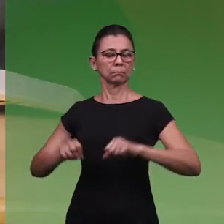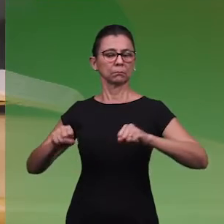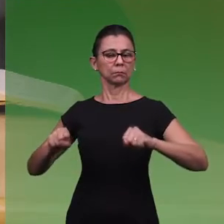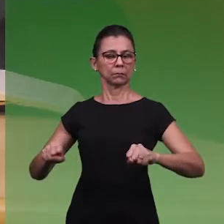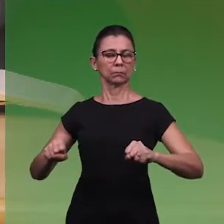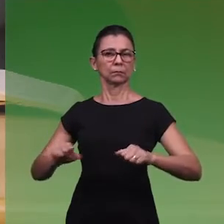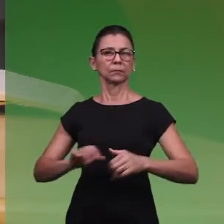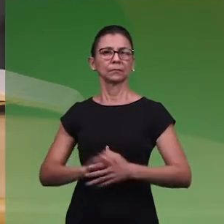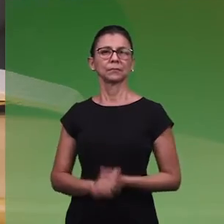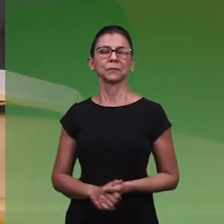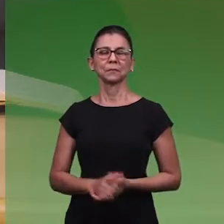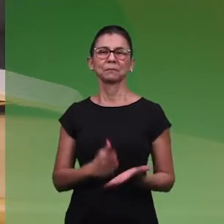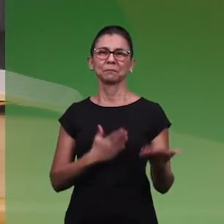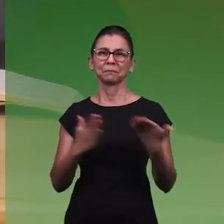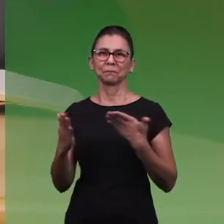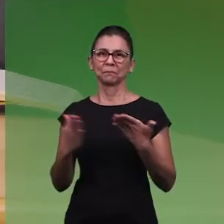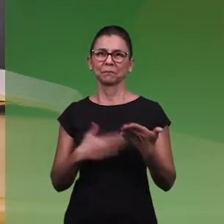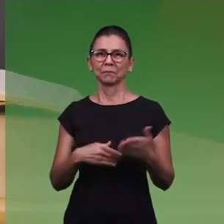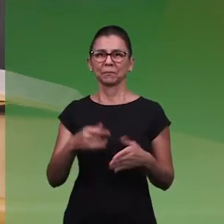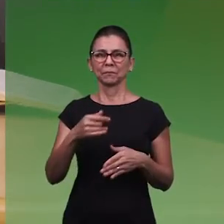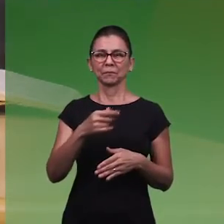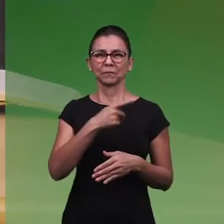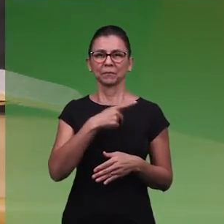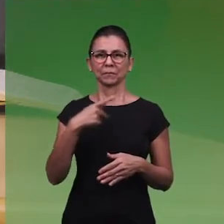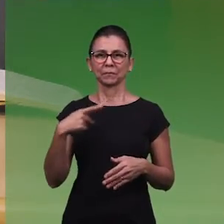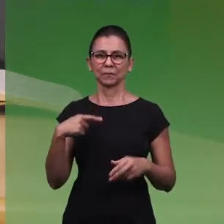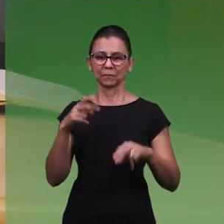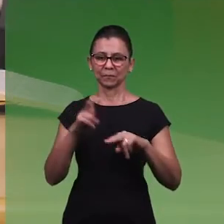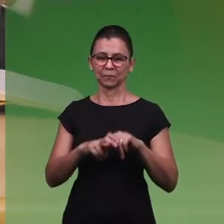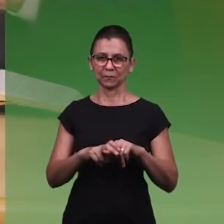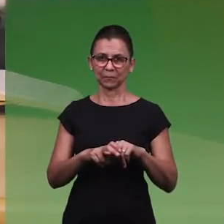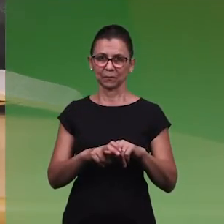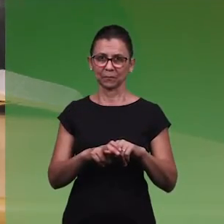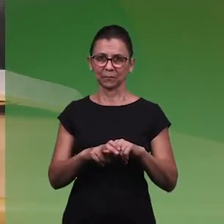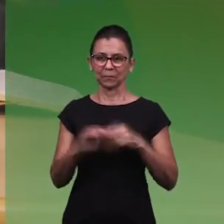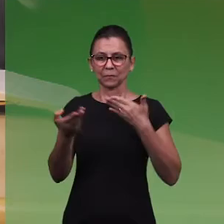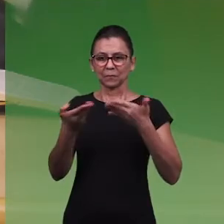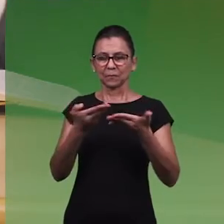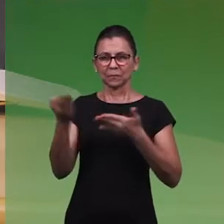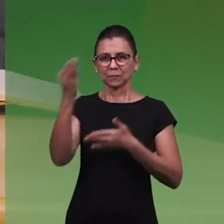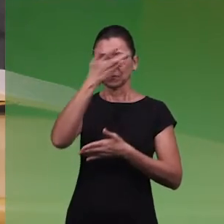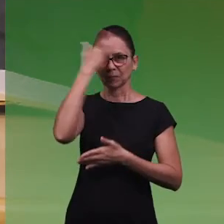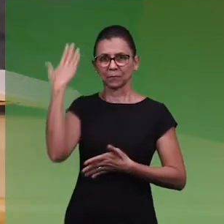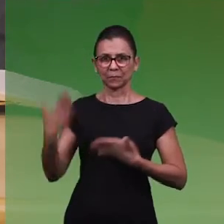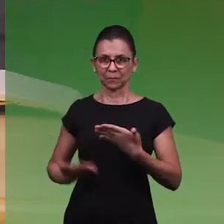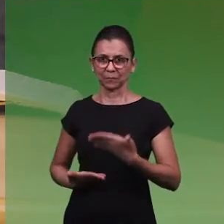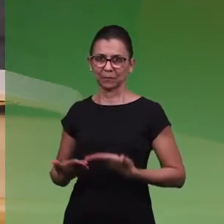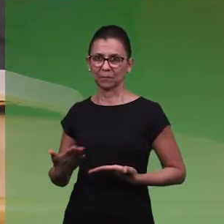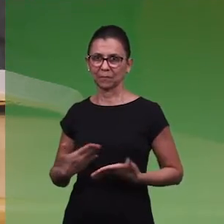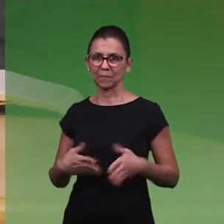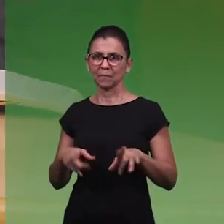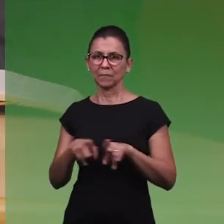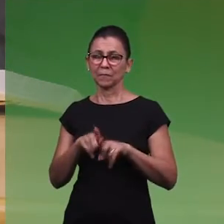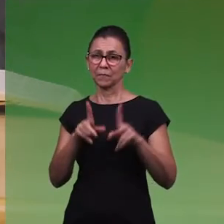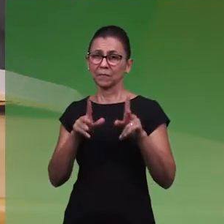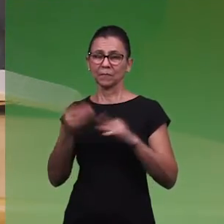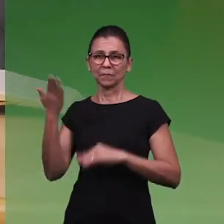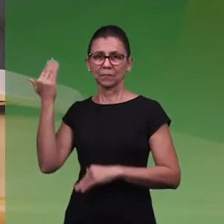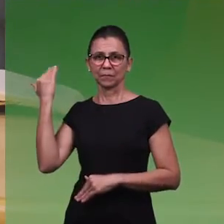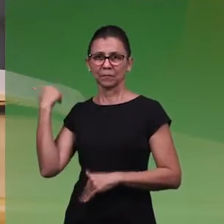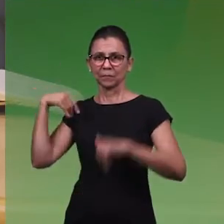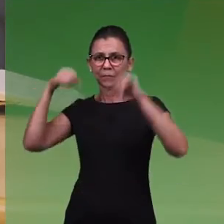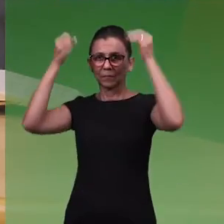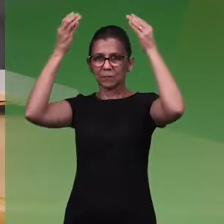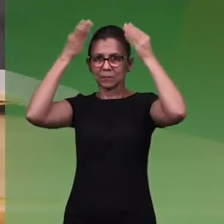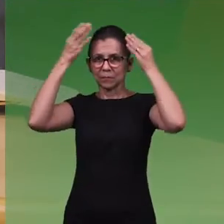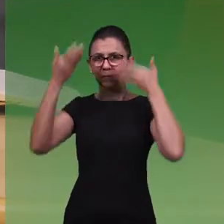para atender uma ovelha, o rei também assentava para atender as questões dos seus súditos. E ia